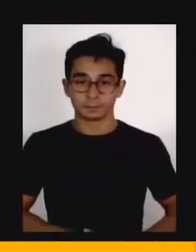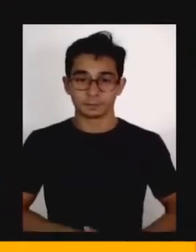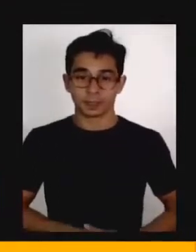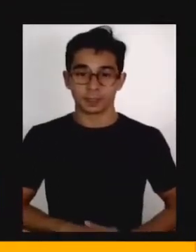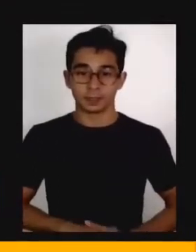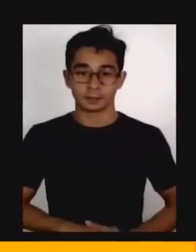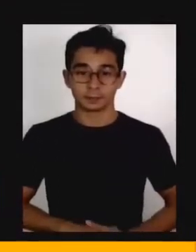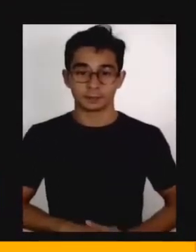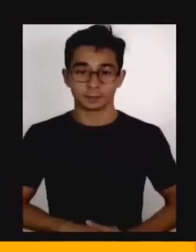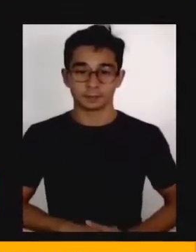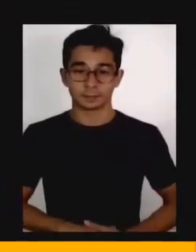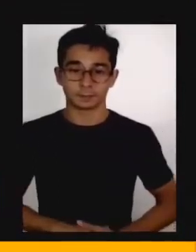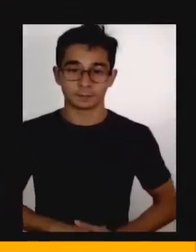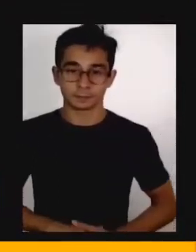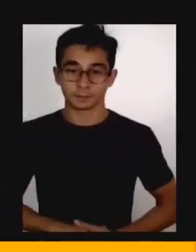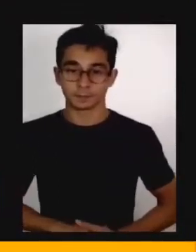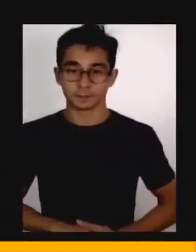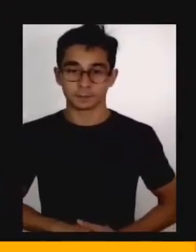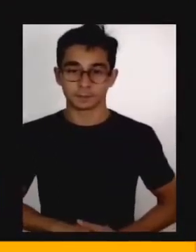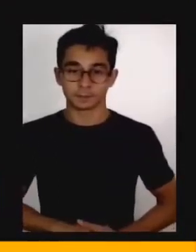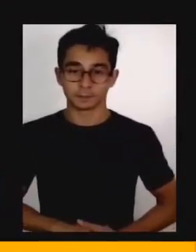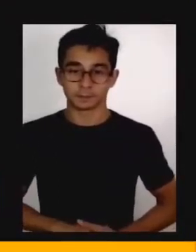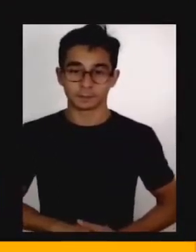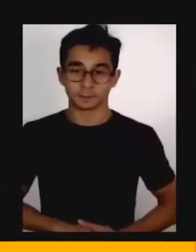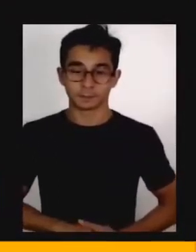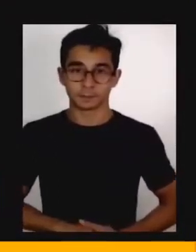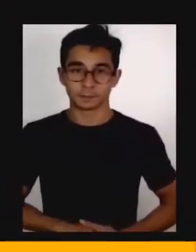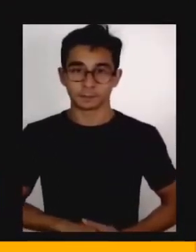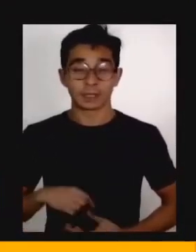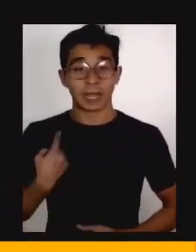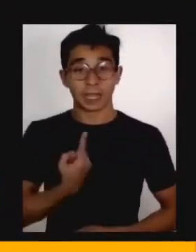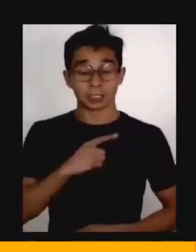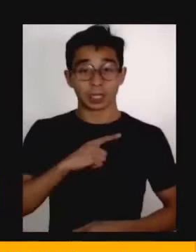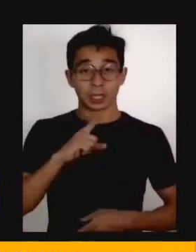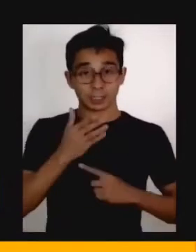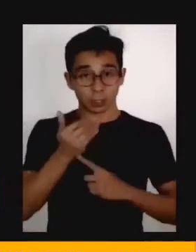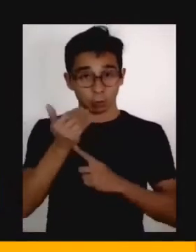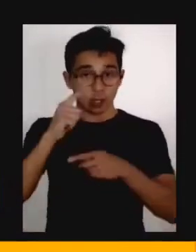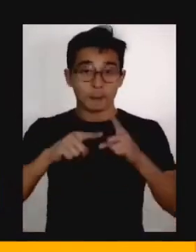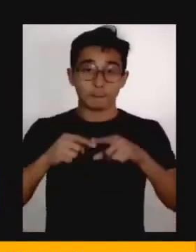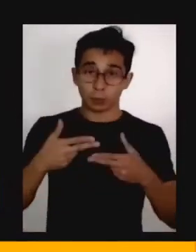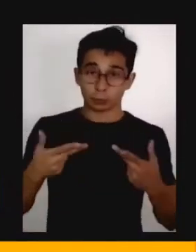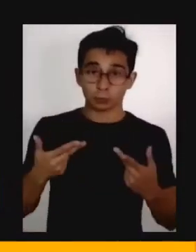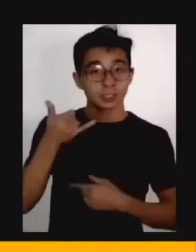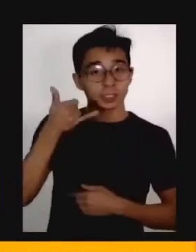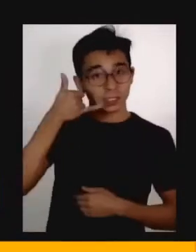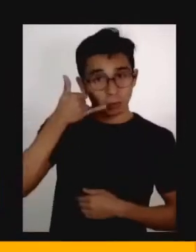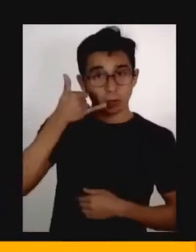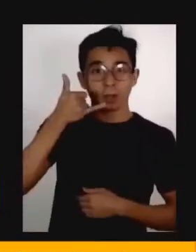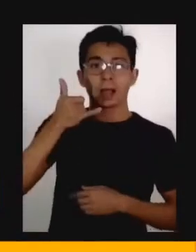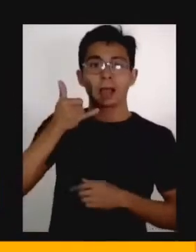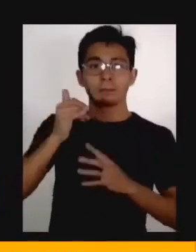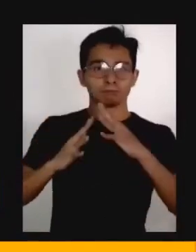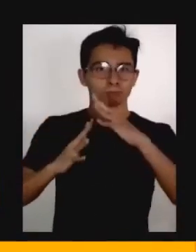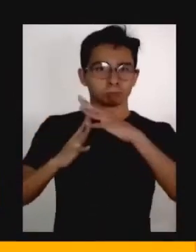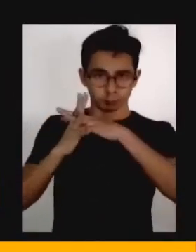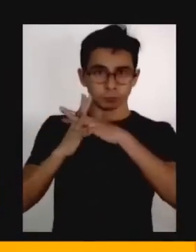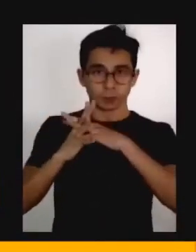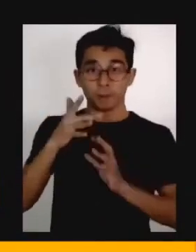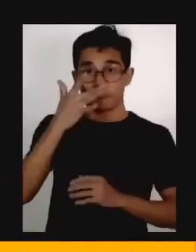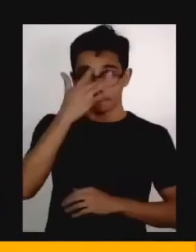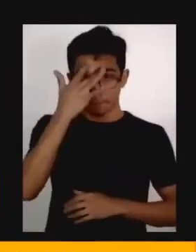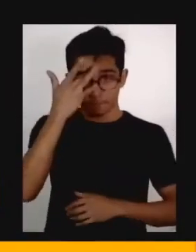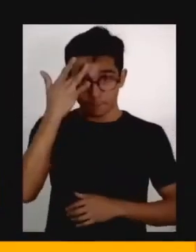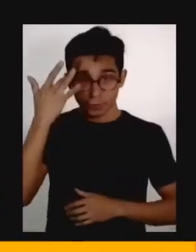produtos, são celulares topo de linha, a gente percebe que a cada 100 consumidores da Samsung,